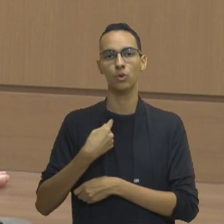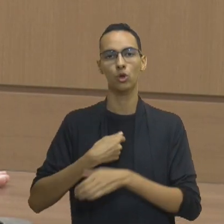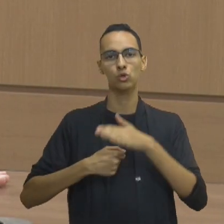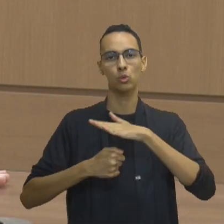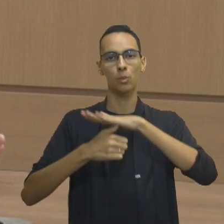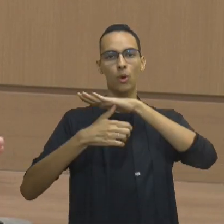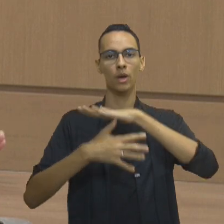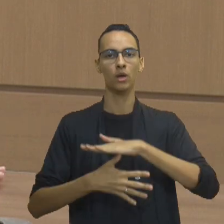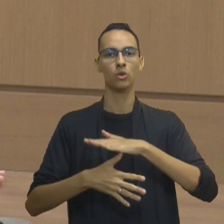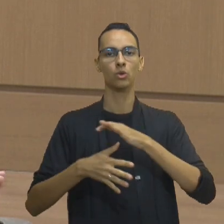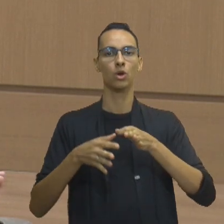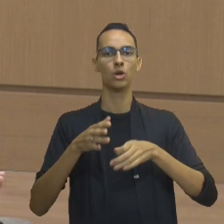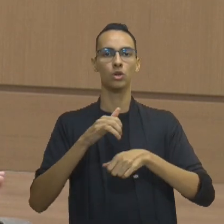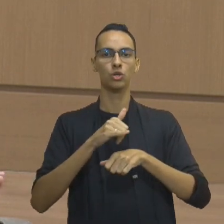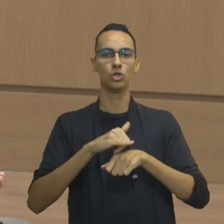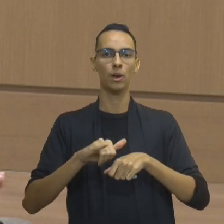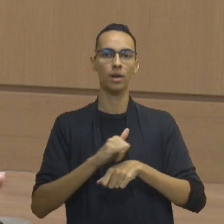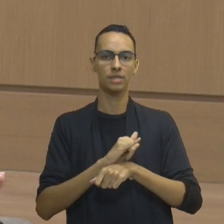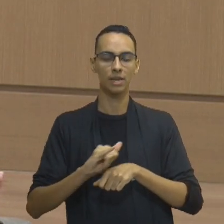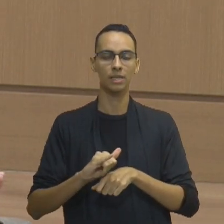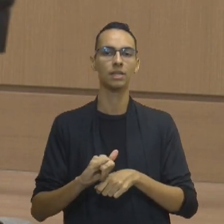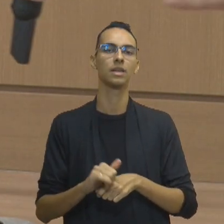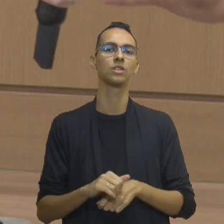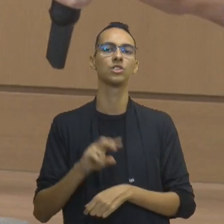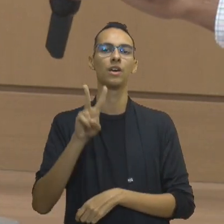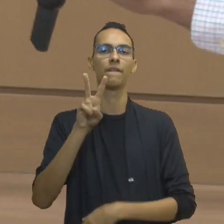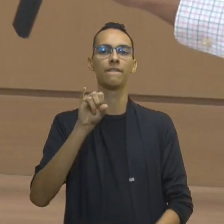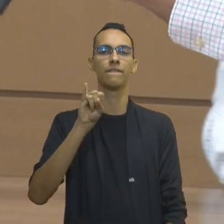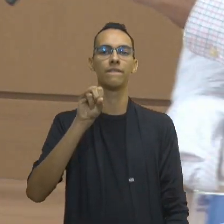Planejamento e Administração, Vinícius Fávaro.